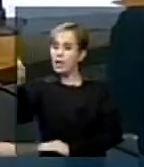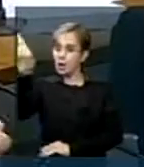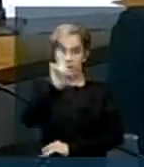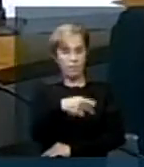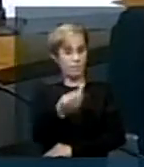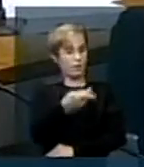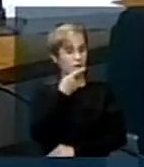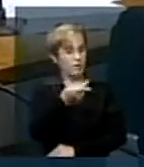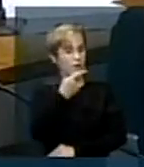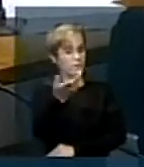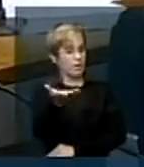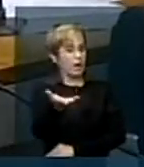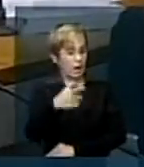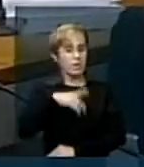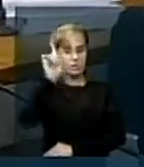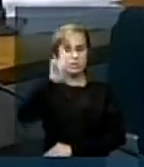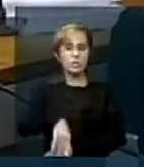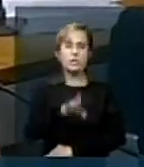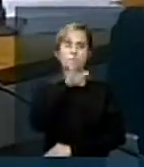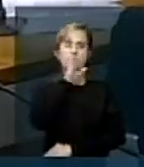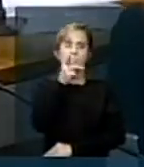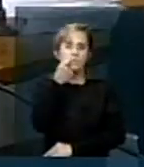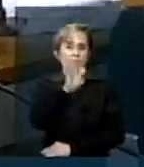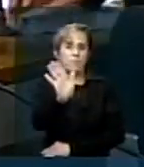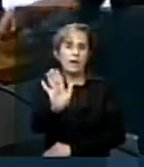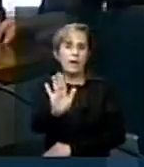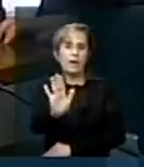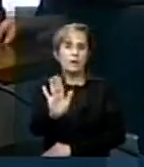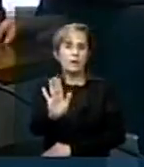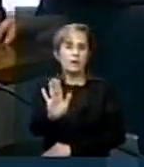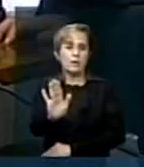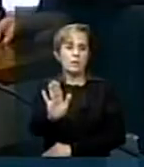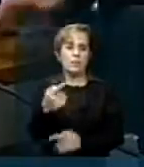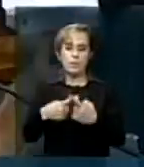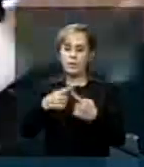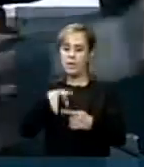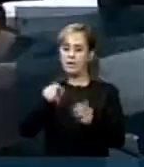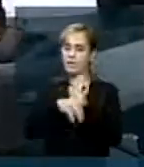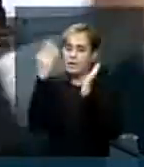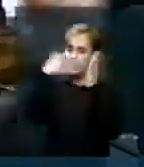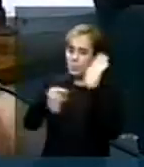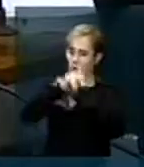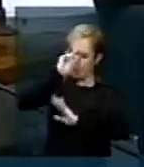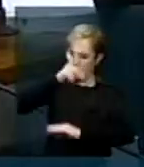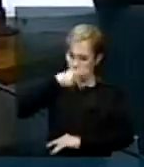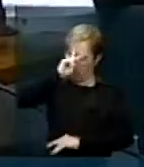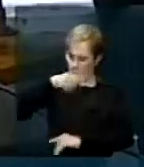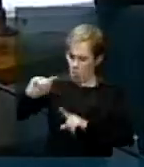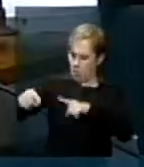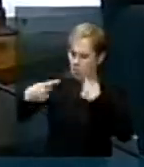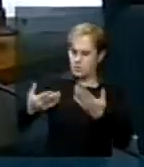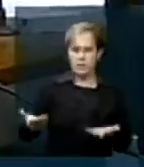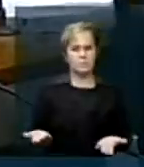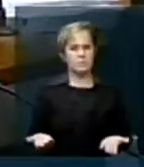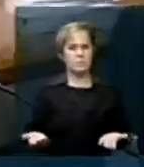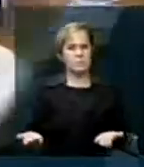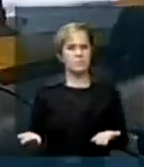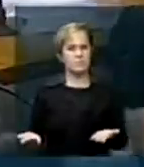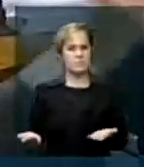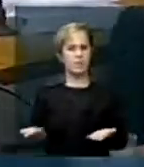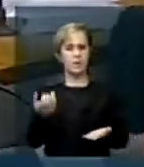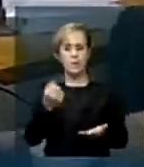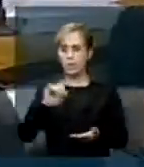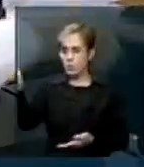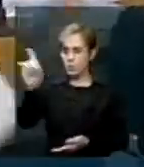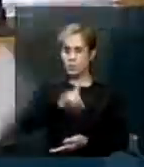que ele quer usar do seu direito de não se pronunciar e produzir provas contra si. Ele que vem aqui dizer. Ou que vem